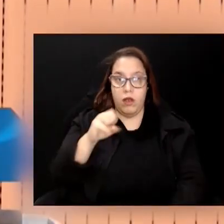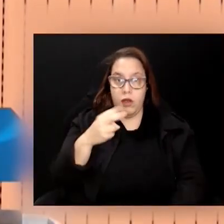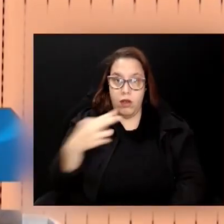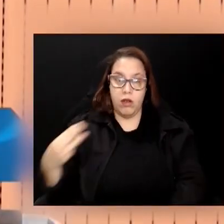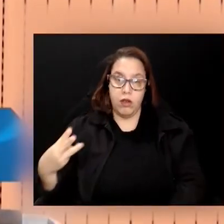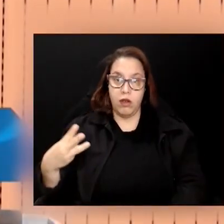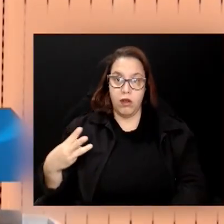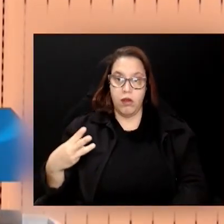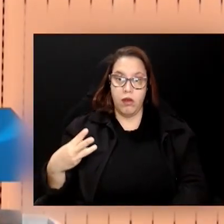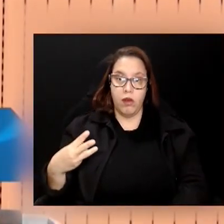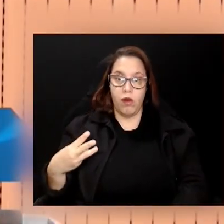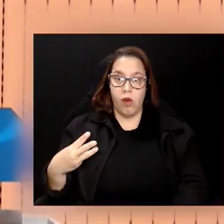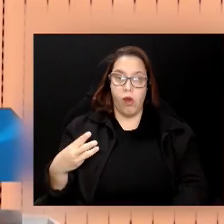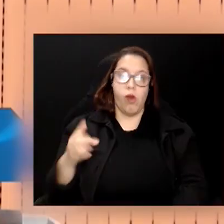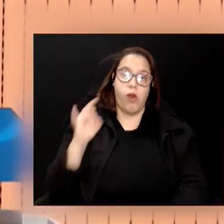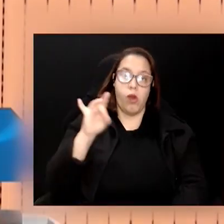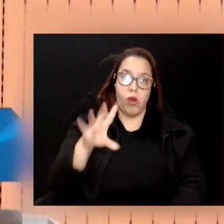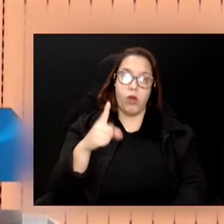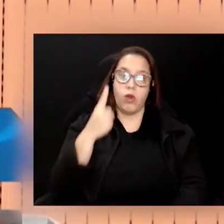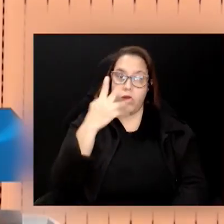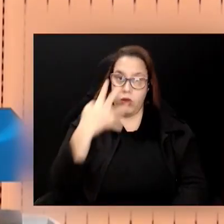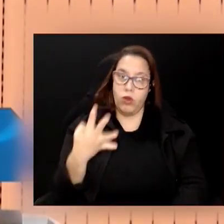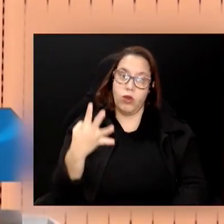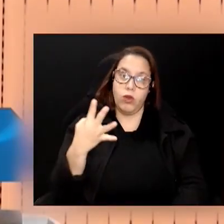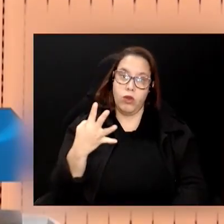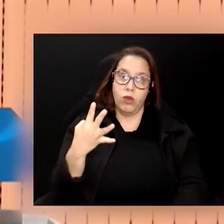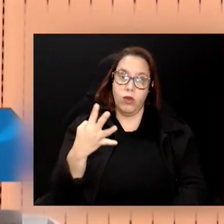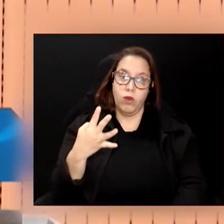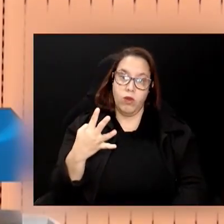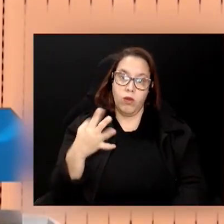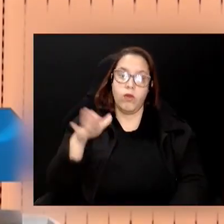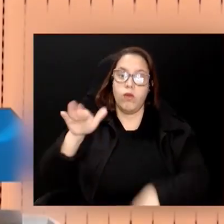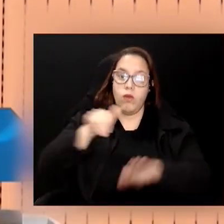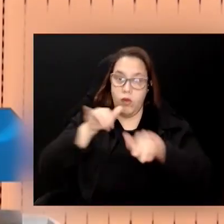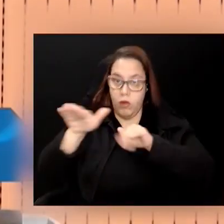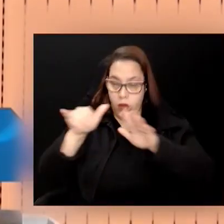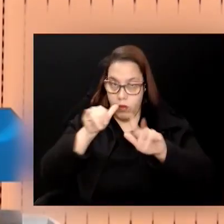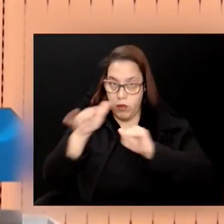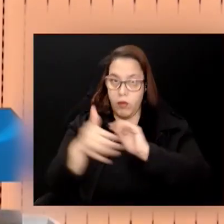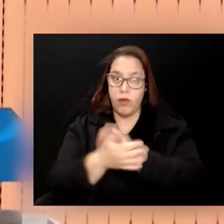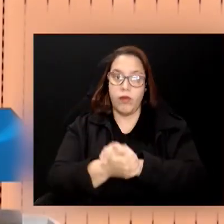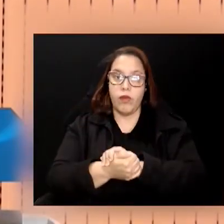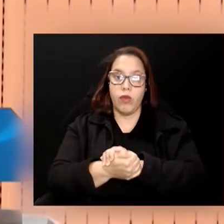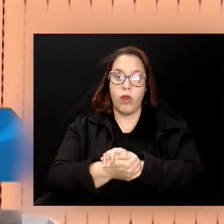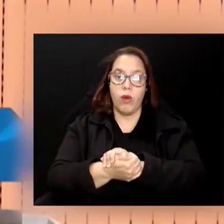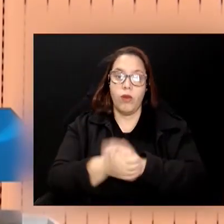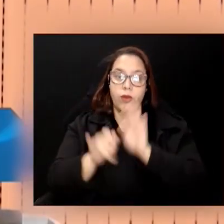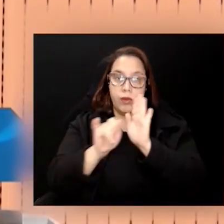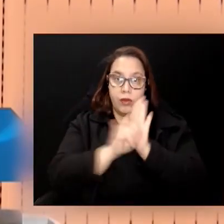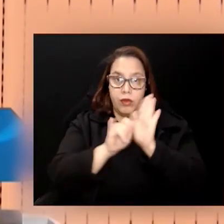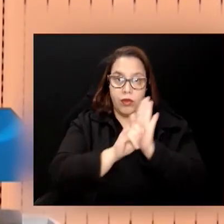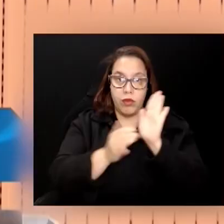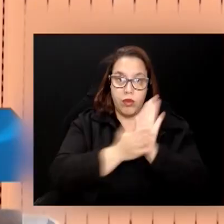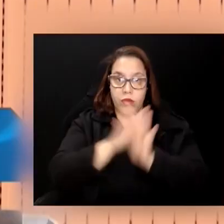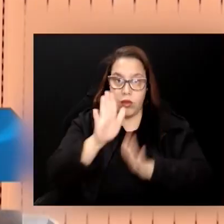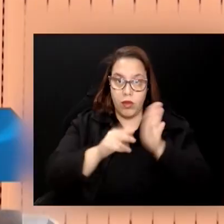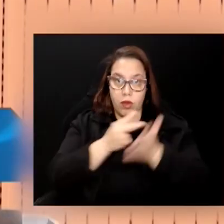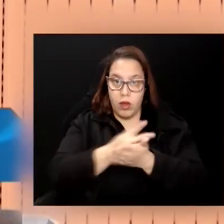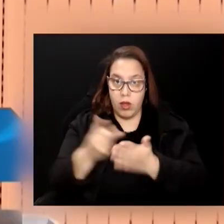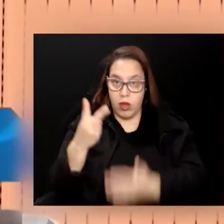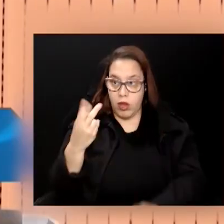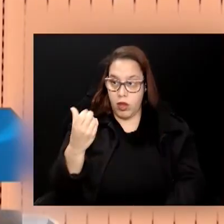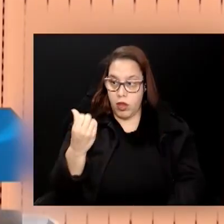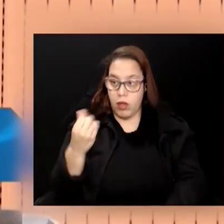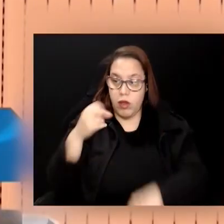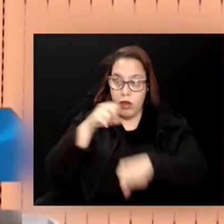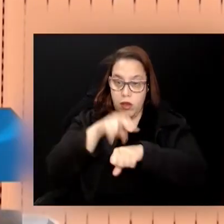Apenas 14 candidatos foram convocados, né? O edital previu inicialmente 26 vagas,